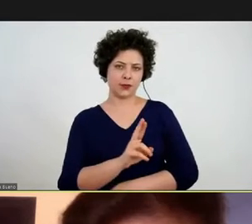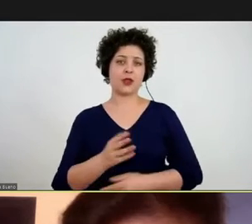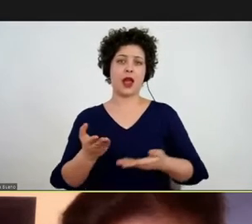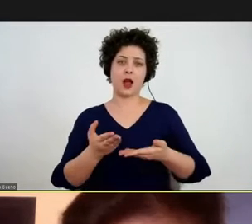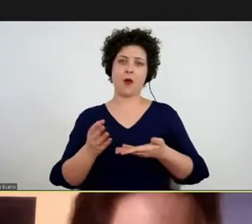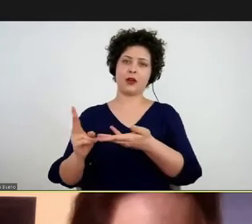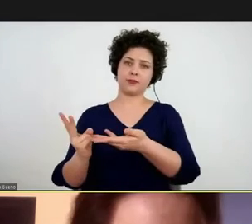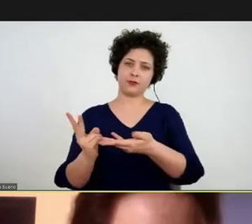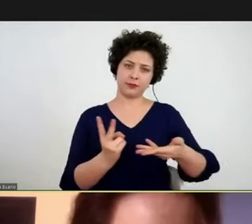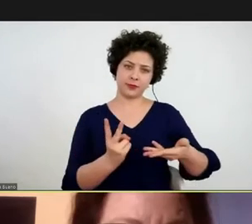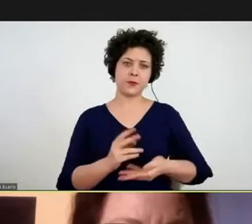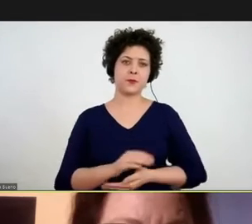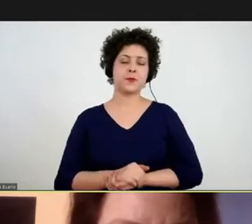agora.